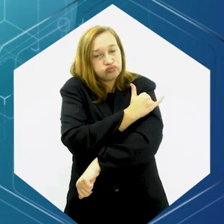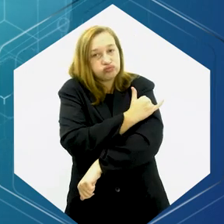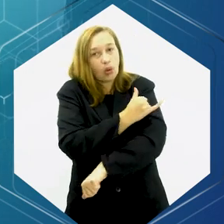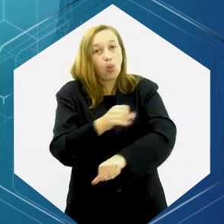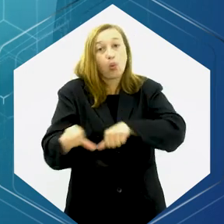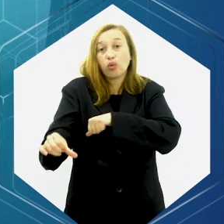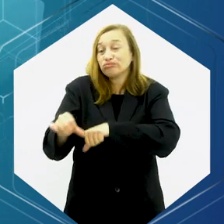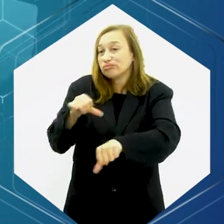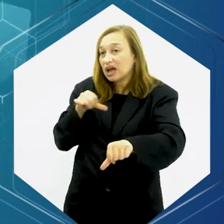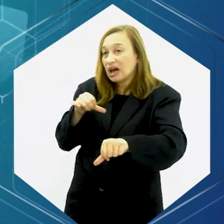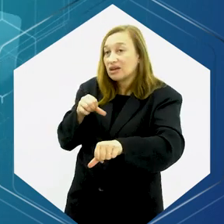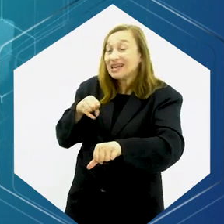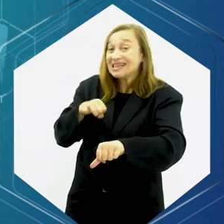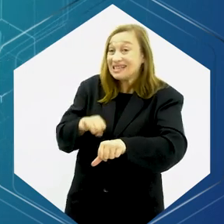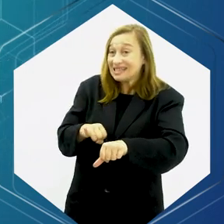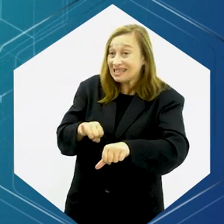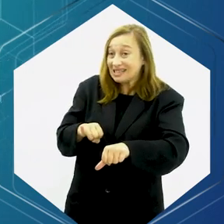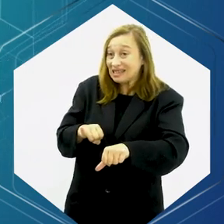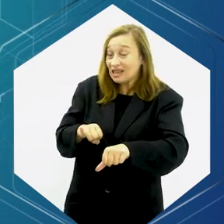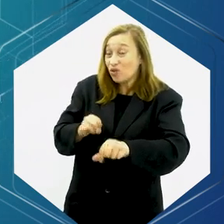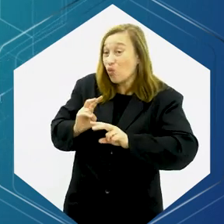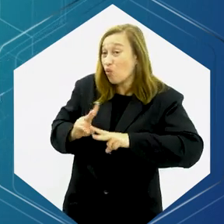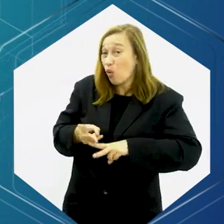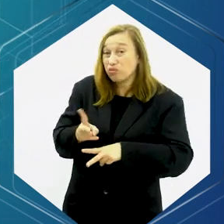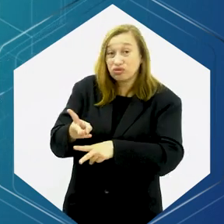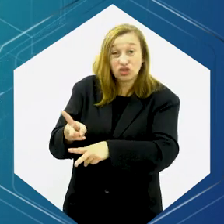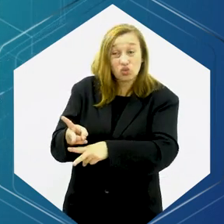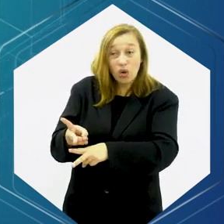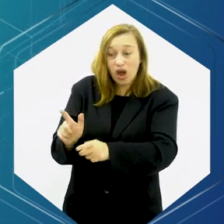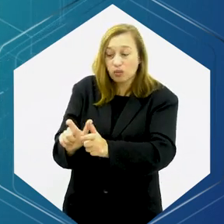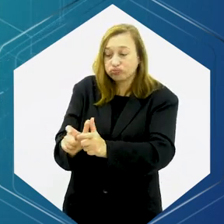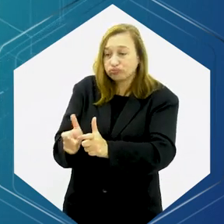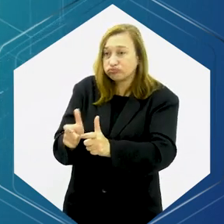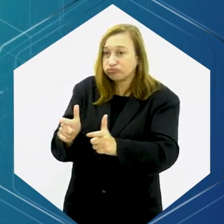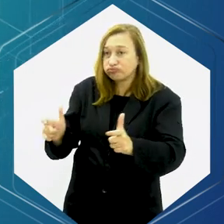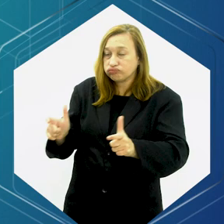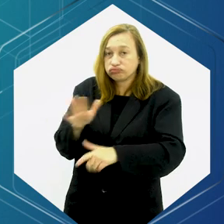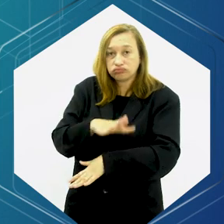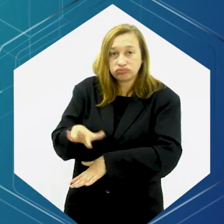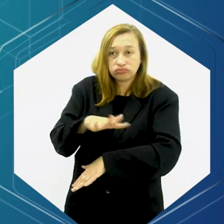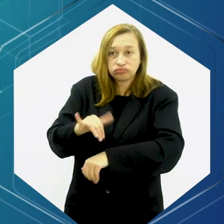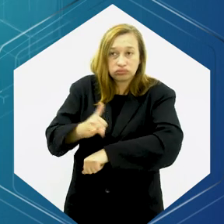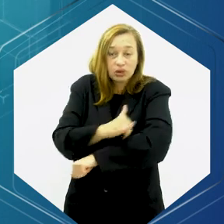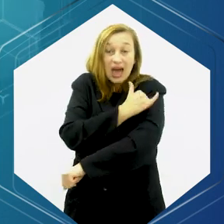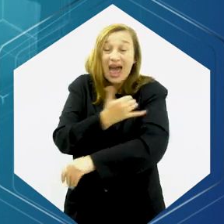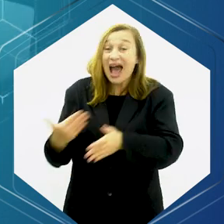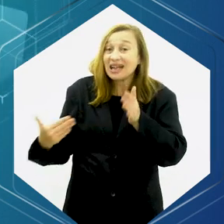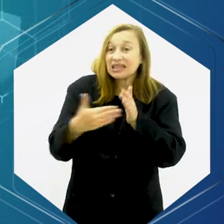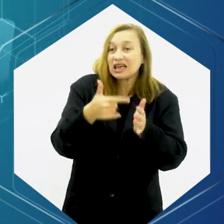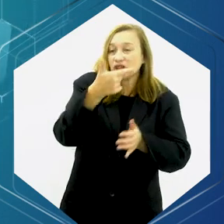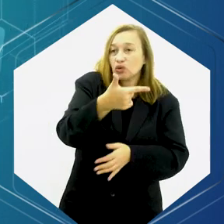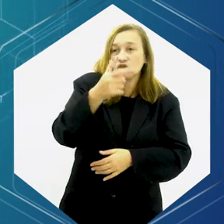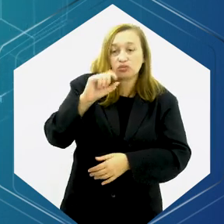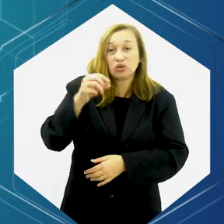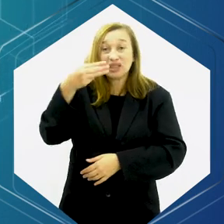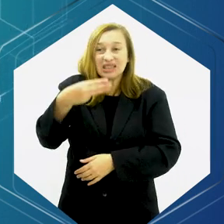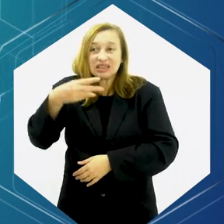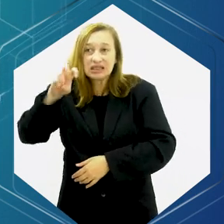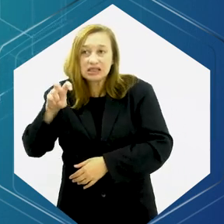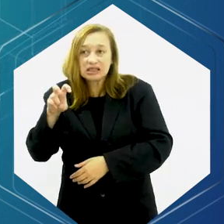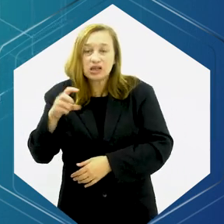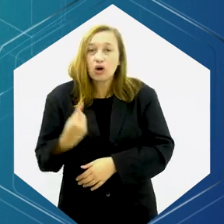obesidade e muito pelo contrário né se essas estimativas continuarem eh até